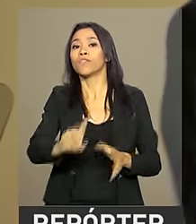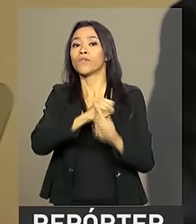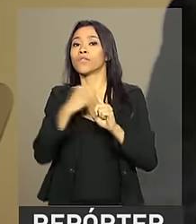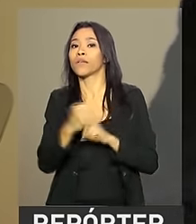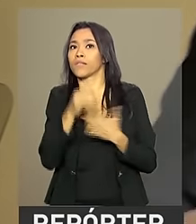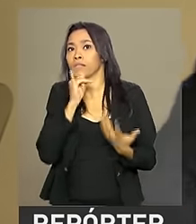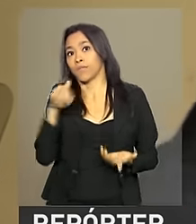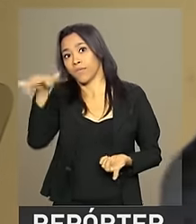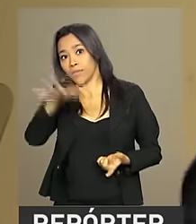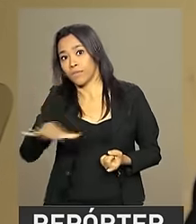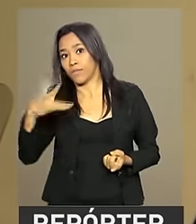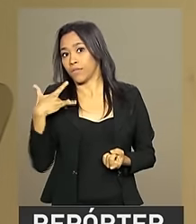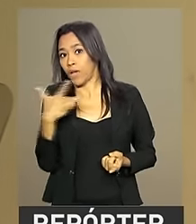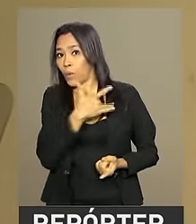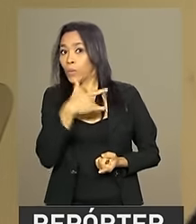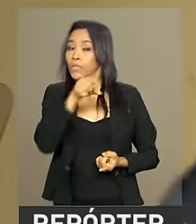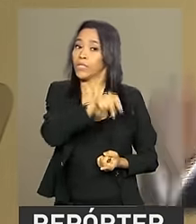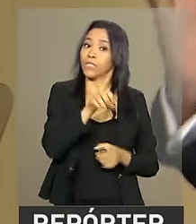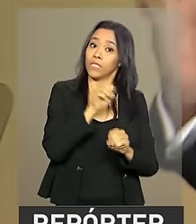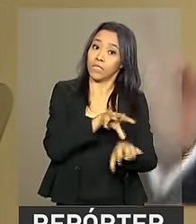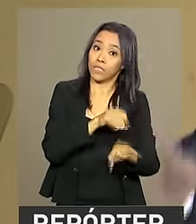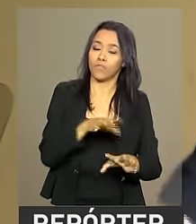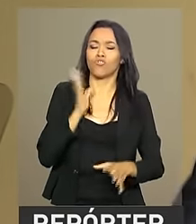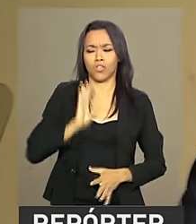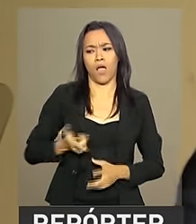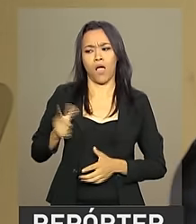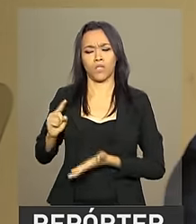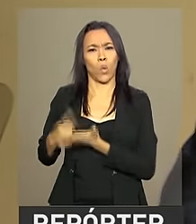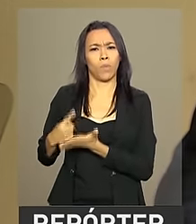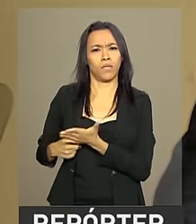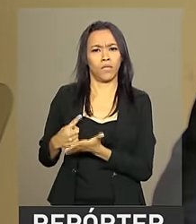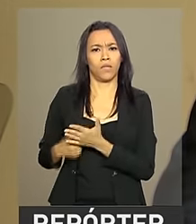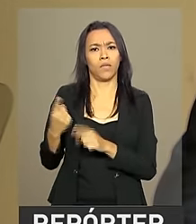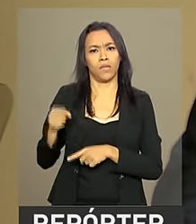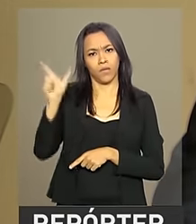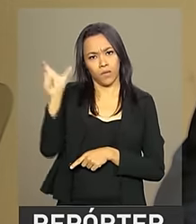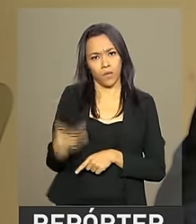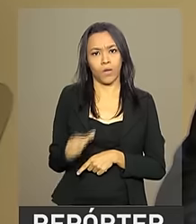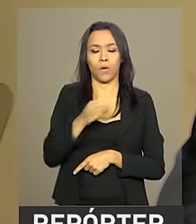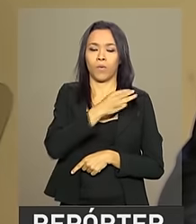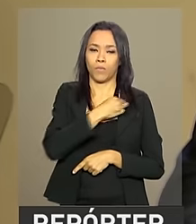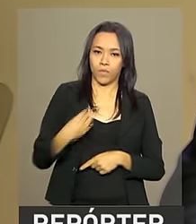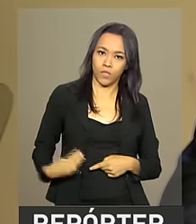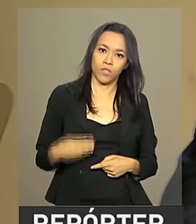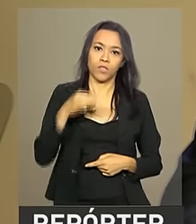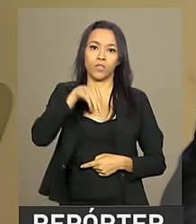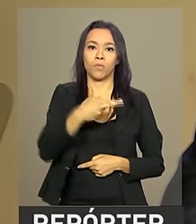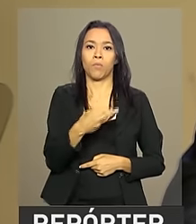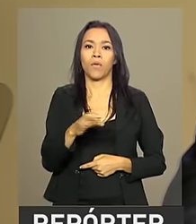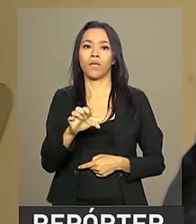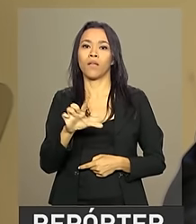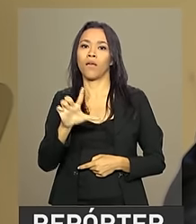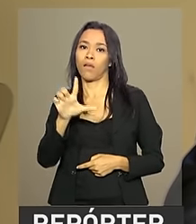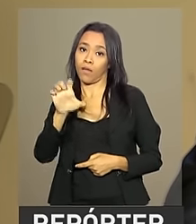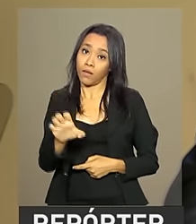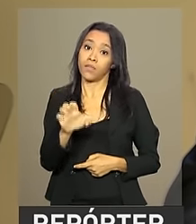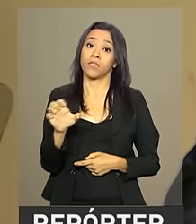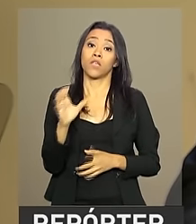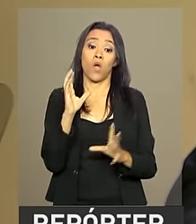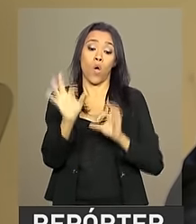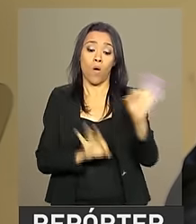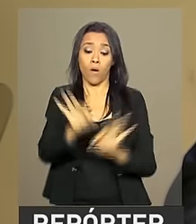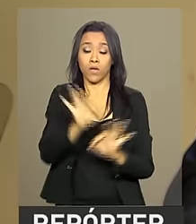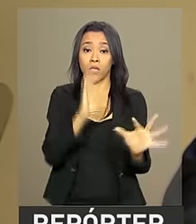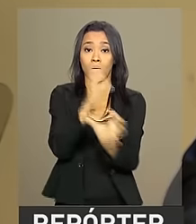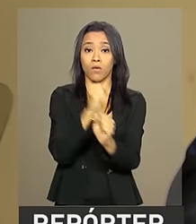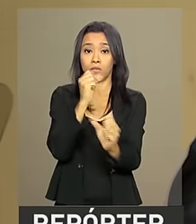E é interessante, daí combinei com o Meirelles, o Diogo organizaram um orçamento para